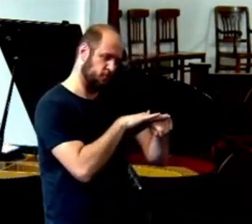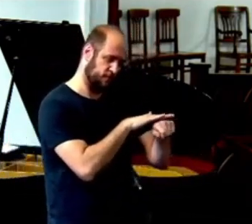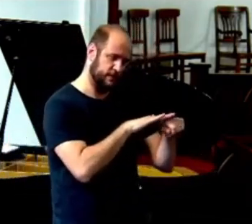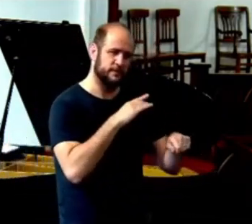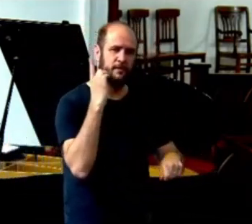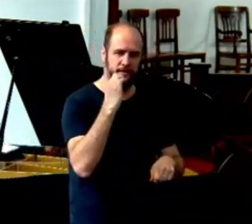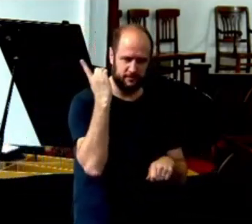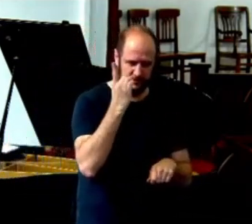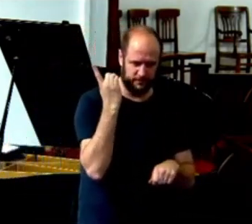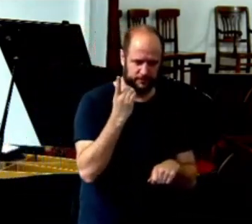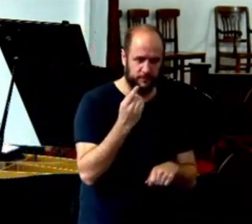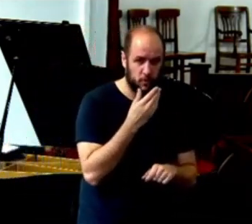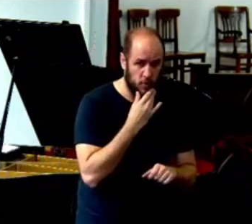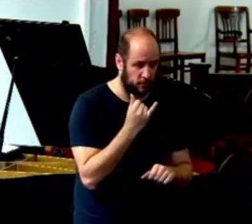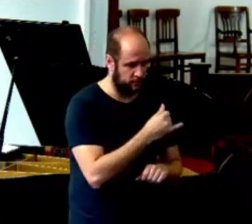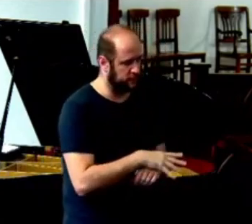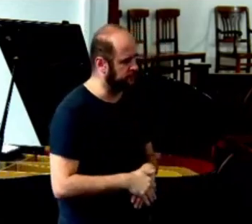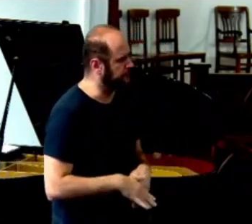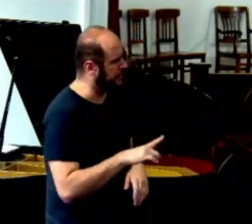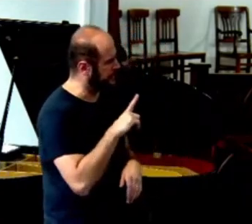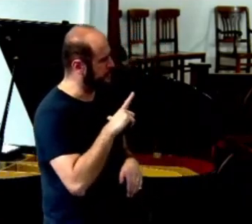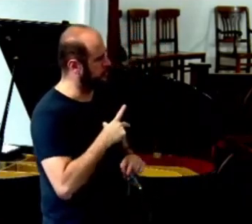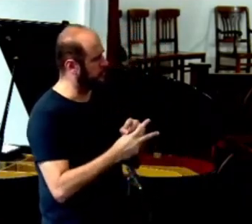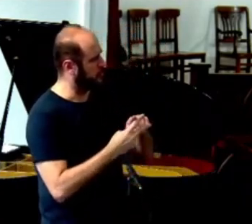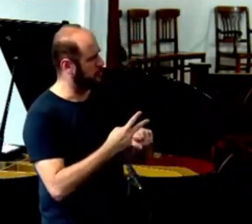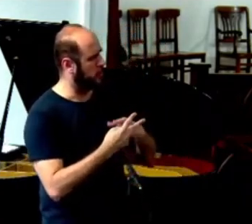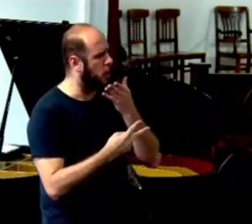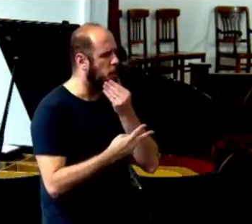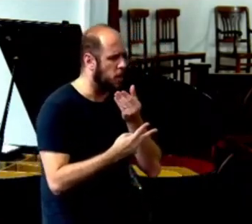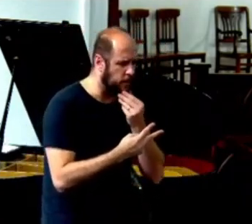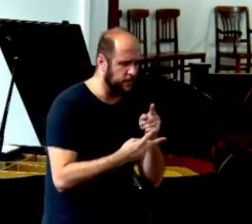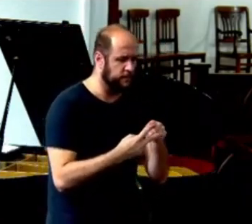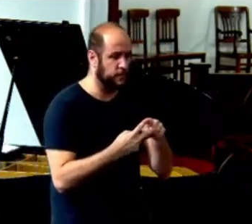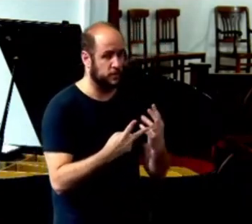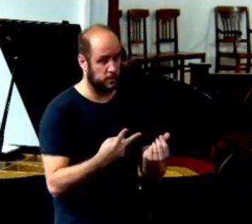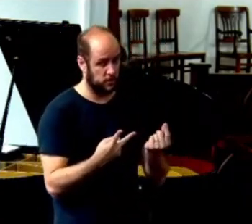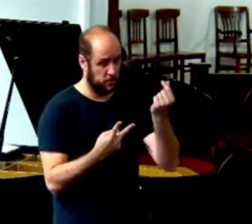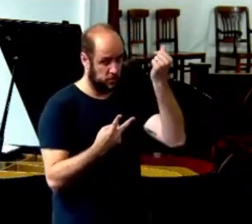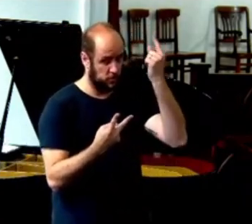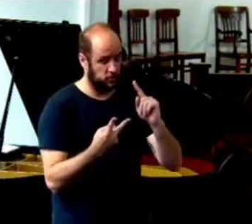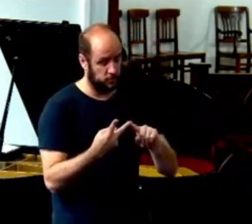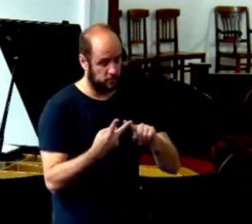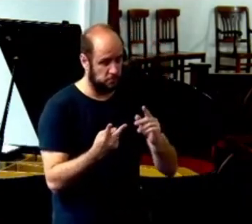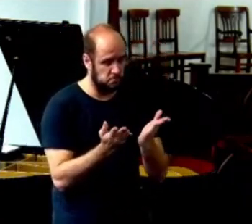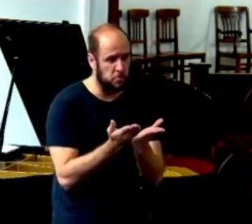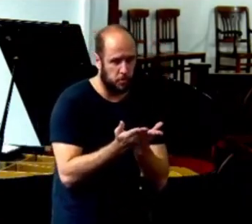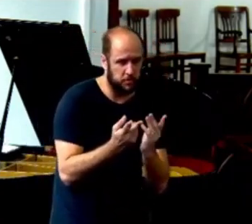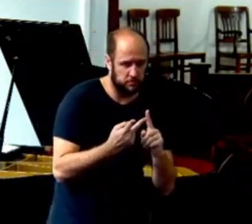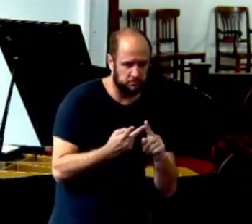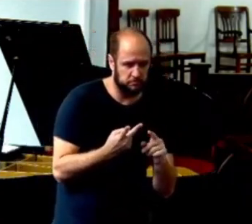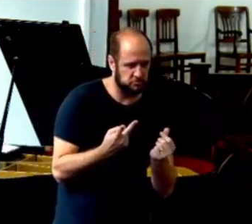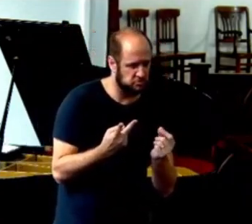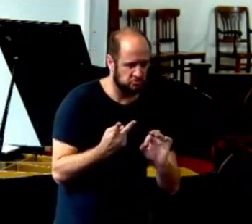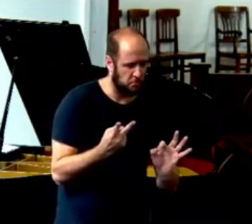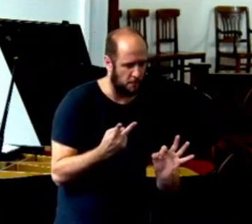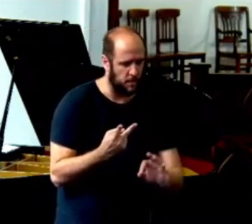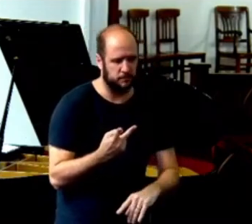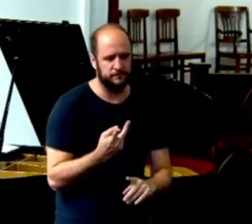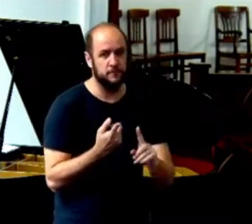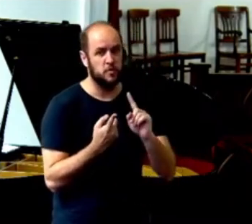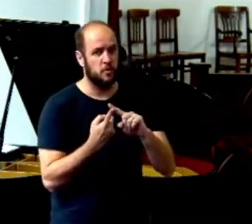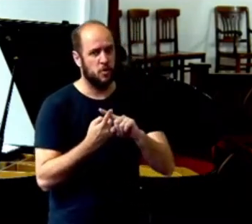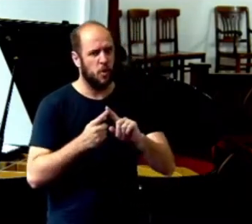com Davi e lhe disse: havia numa cidade 2 homens, um rico e o outro pobre. O rico